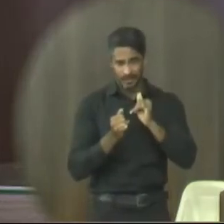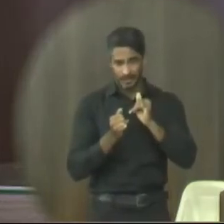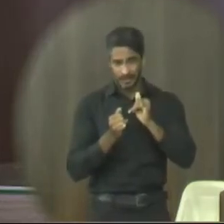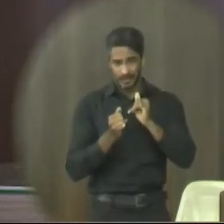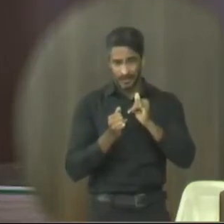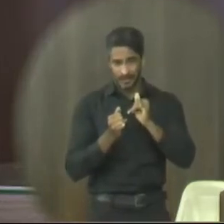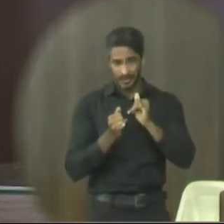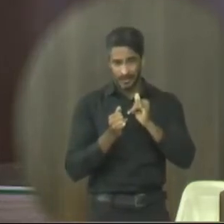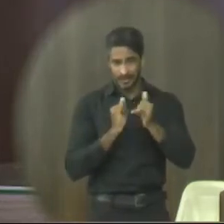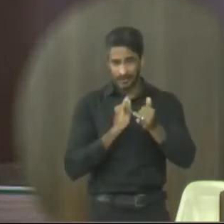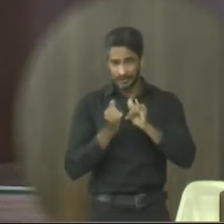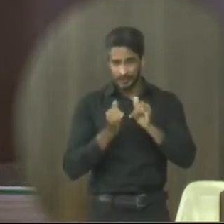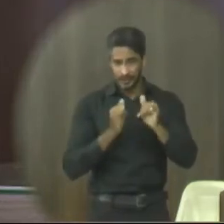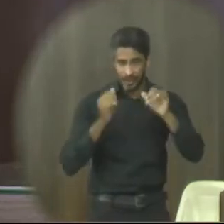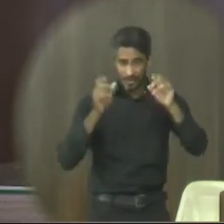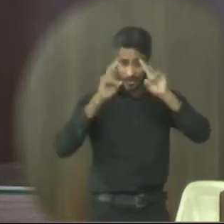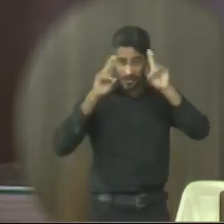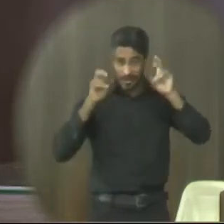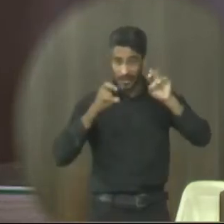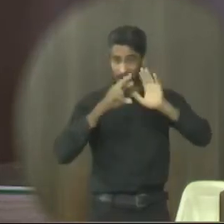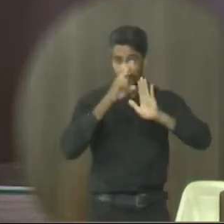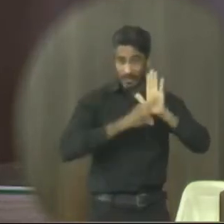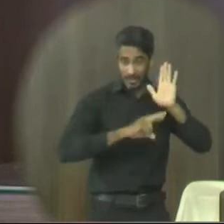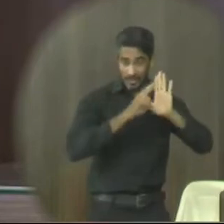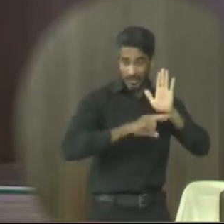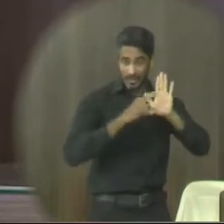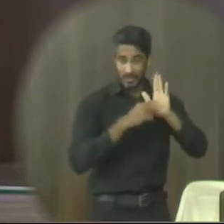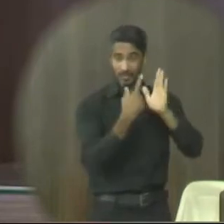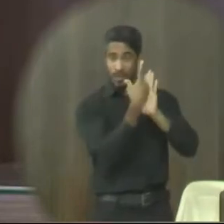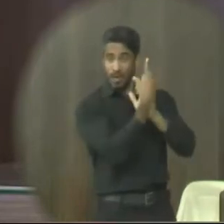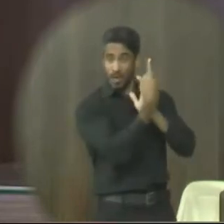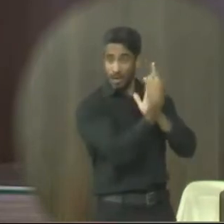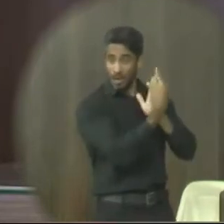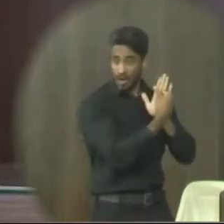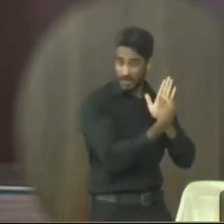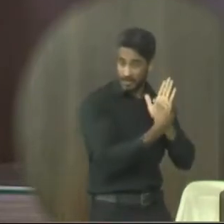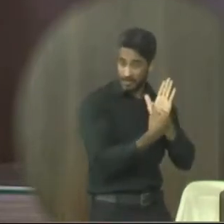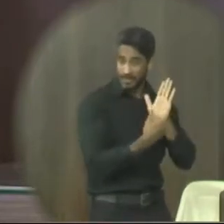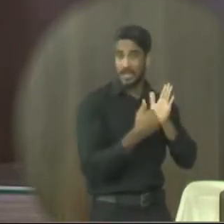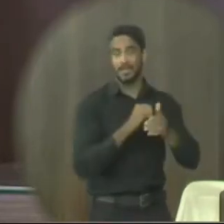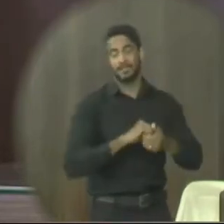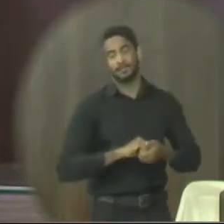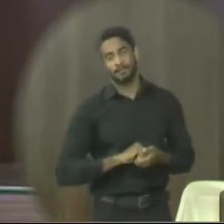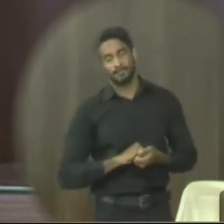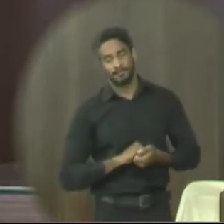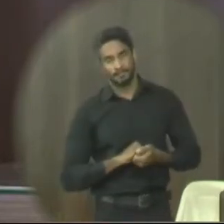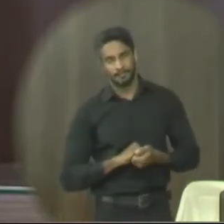pormenorizadas sobre a sua execução de orçamentárias e financeira.